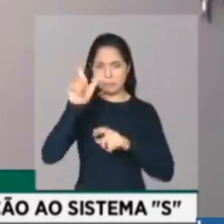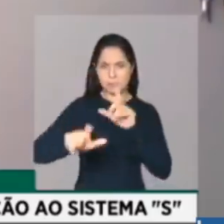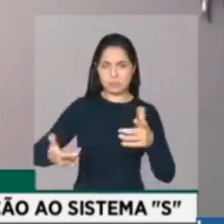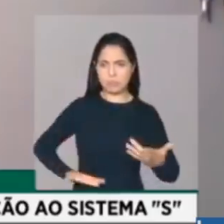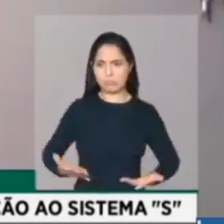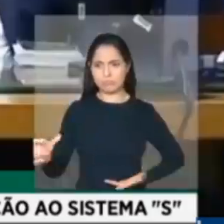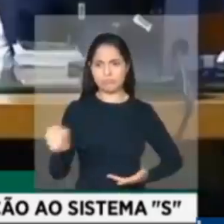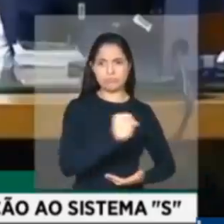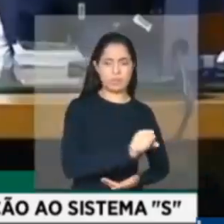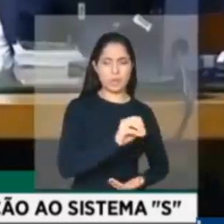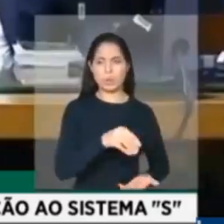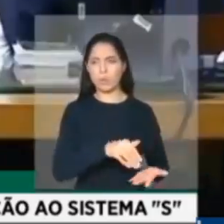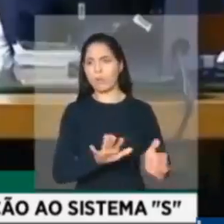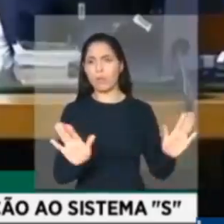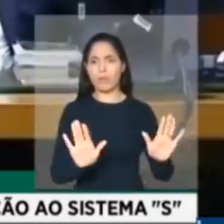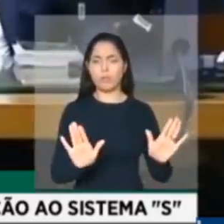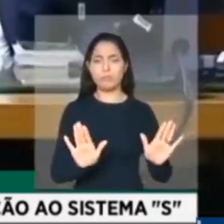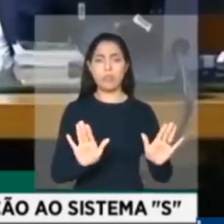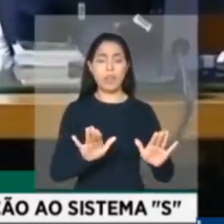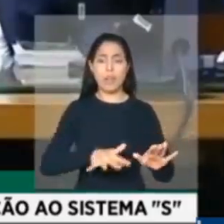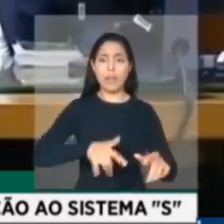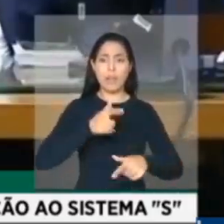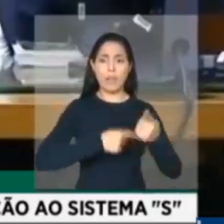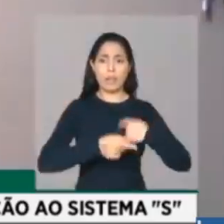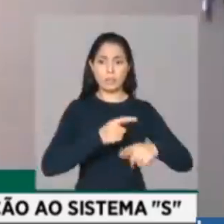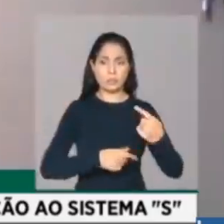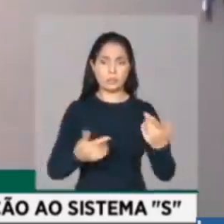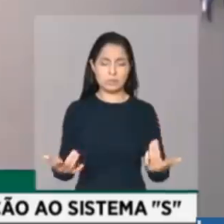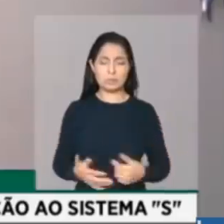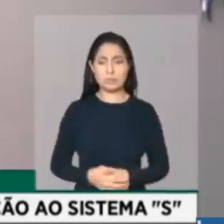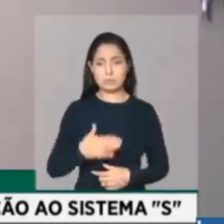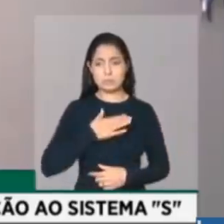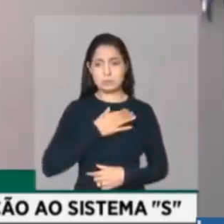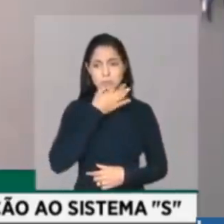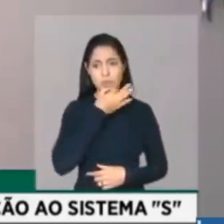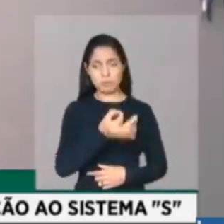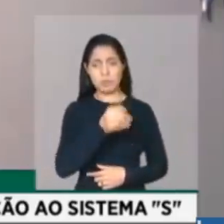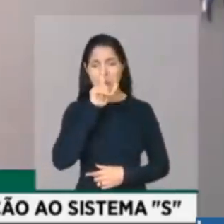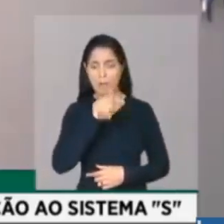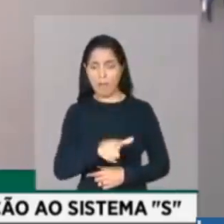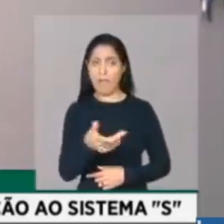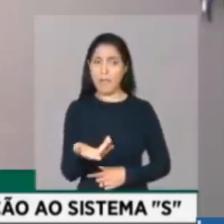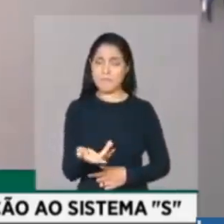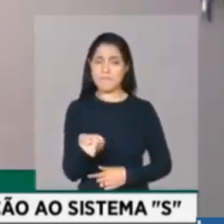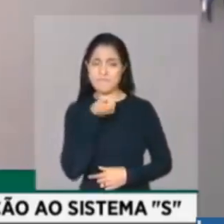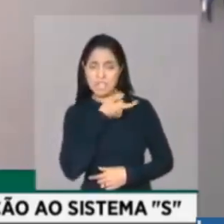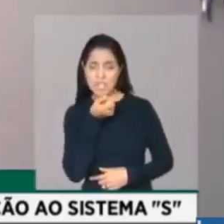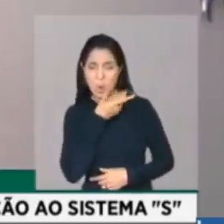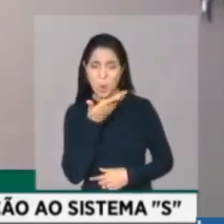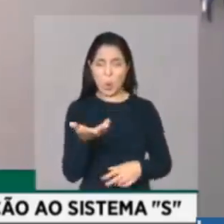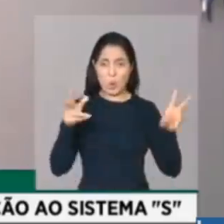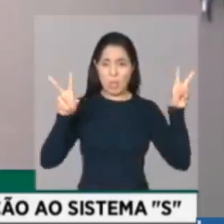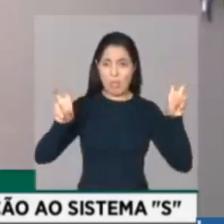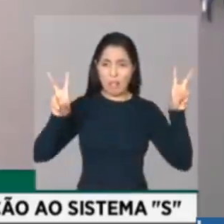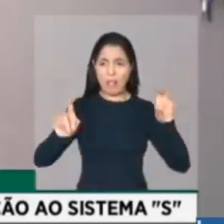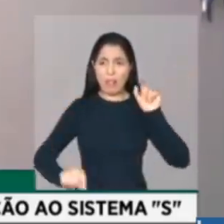atividade econômica. Você também? Como é que está a saúde? Tá boa, né? Eu acho, no mínimo, irônico, né, o líder do governo dizer que poderia, entre aspas,